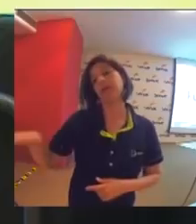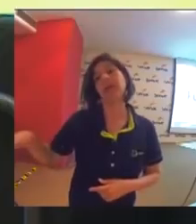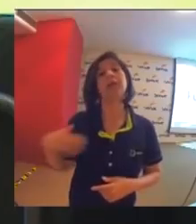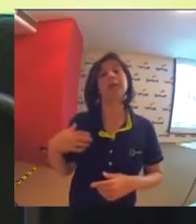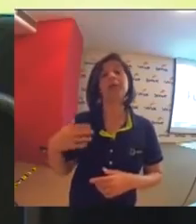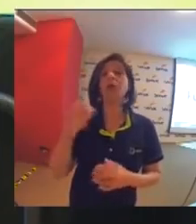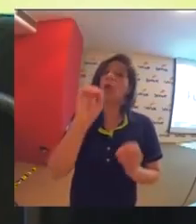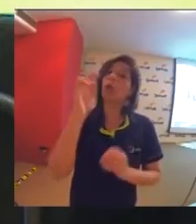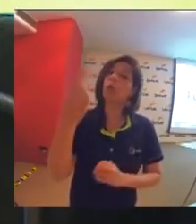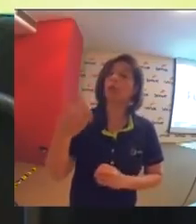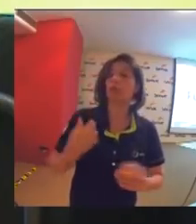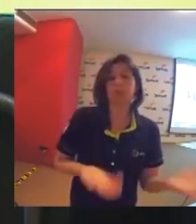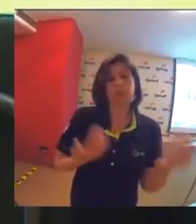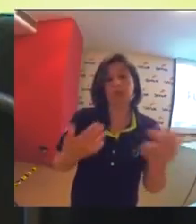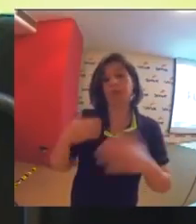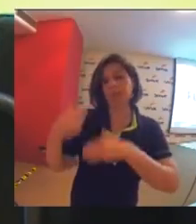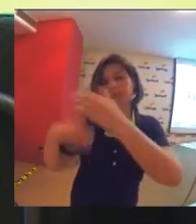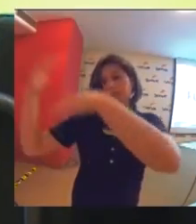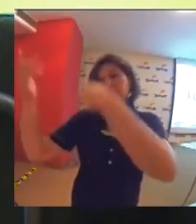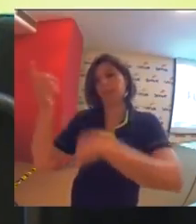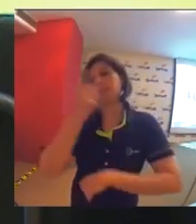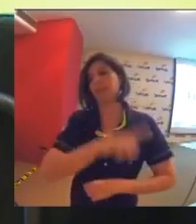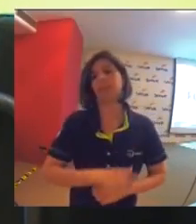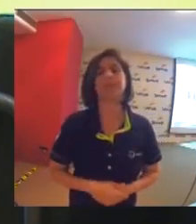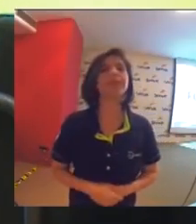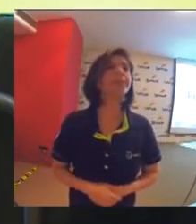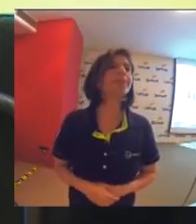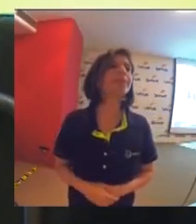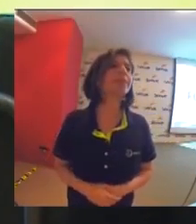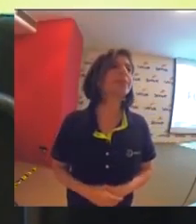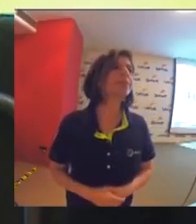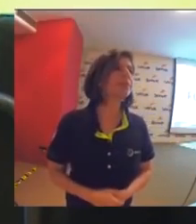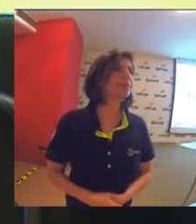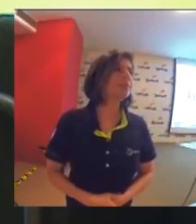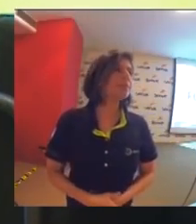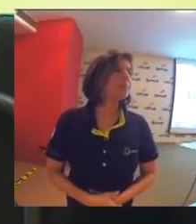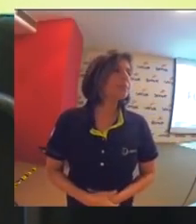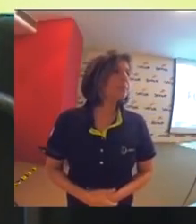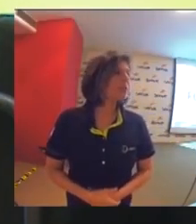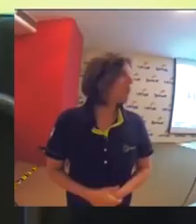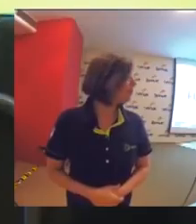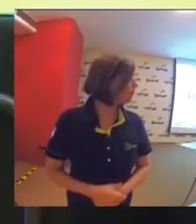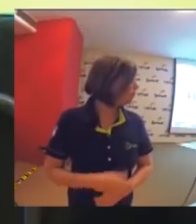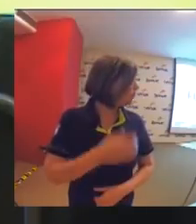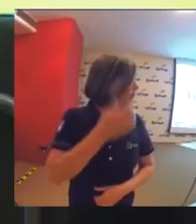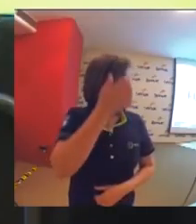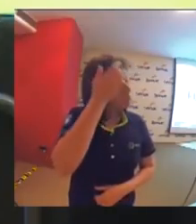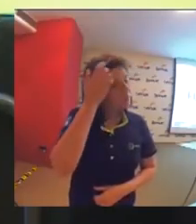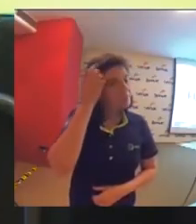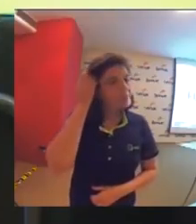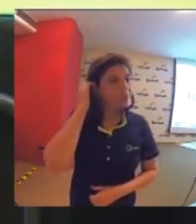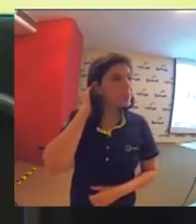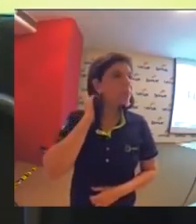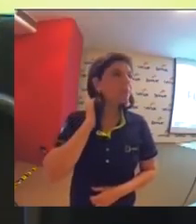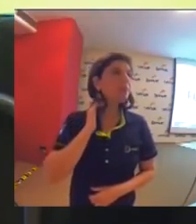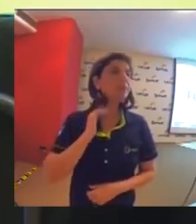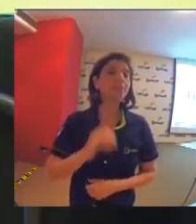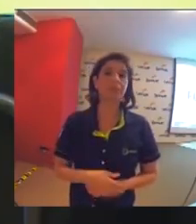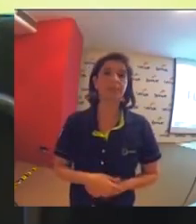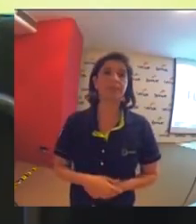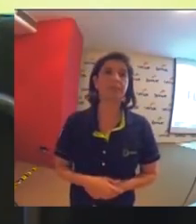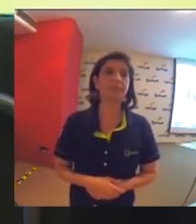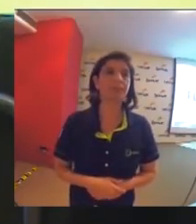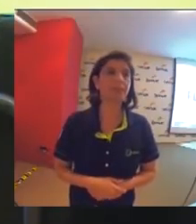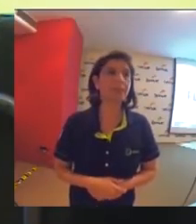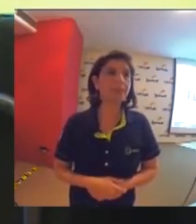Outro, no tempo do Jurassic Park, lembram-se daquele filme, no tempo dos dinossauros? Ninguém se lembra, porque é tudo gente jovem. Jurassic Park.